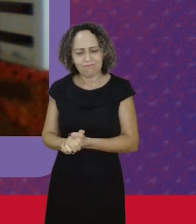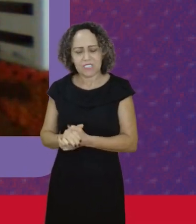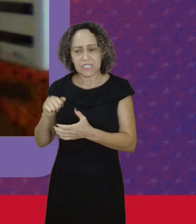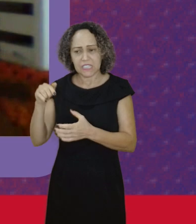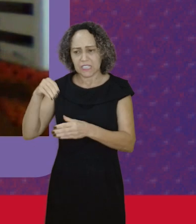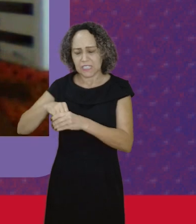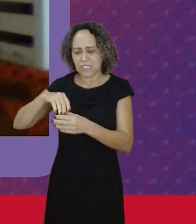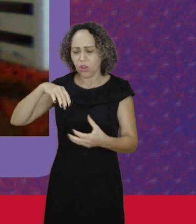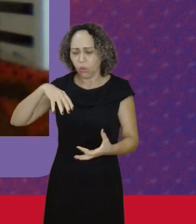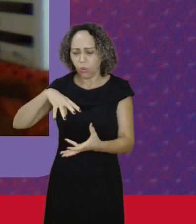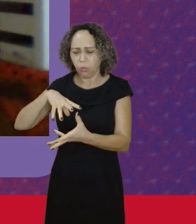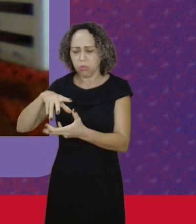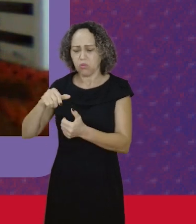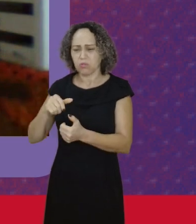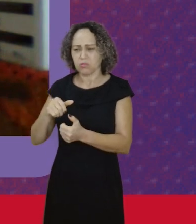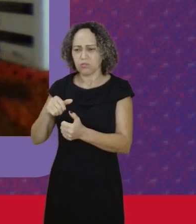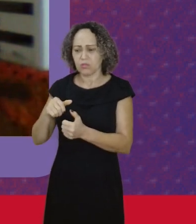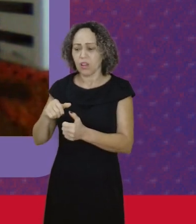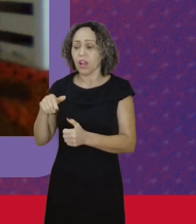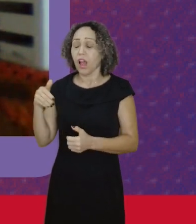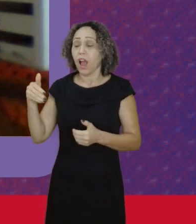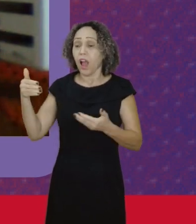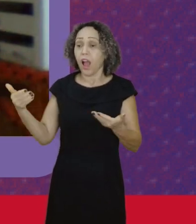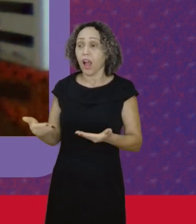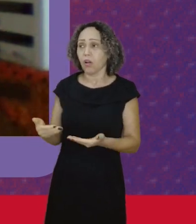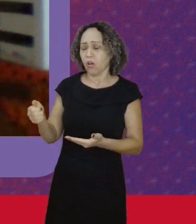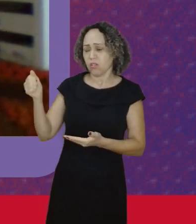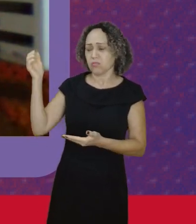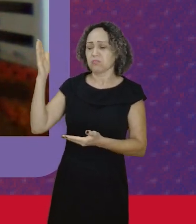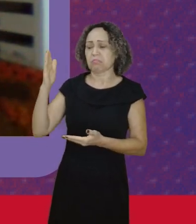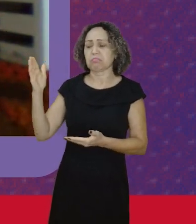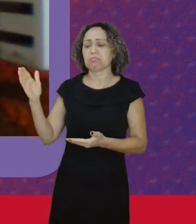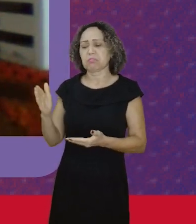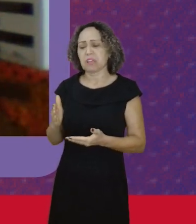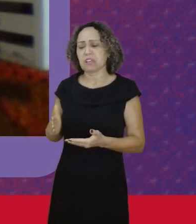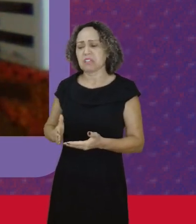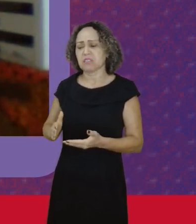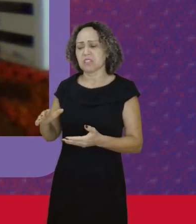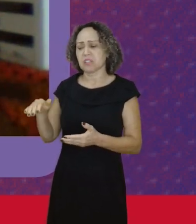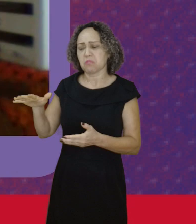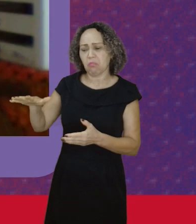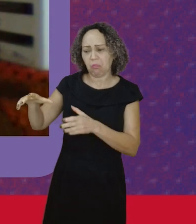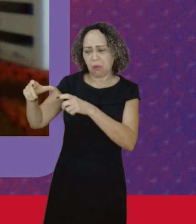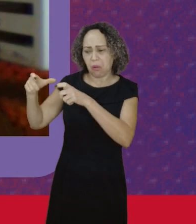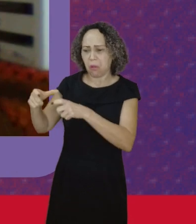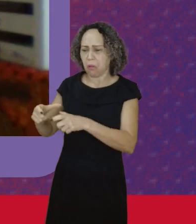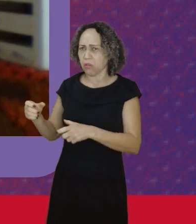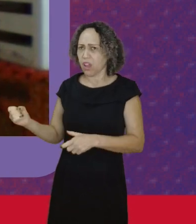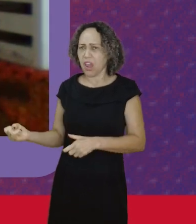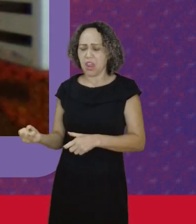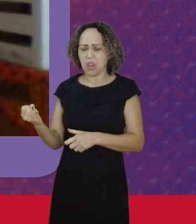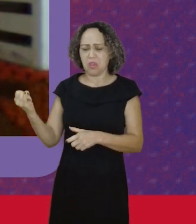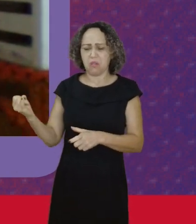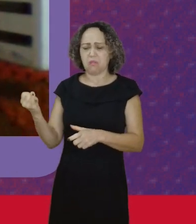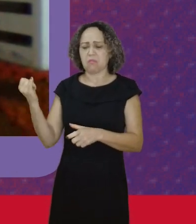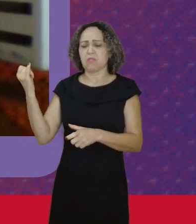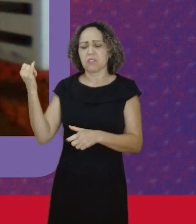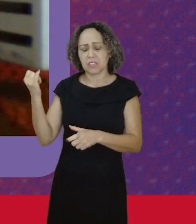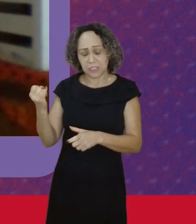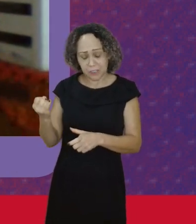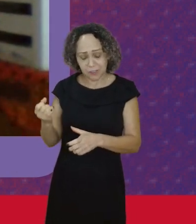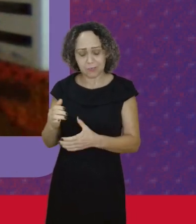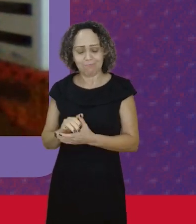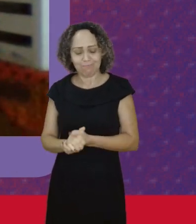mundo, e que tem no Brasil agora um laboratório muito importante que oferece respostas aí